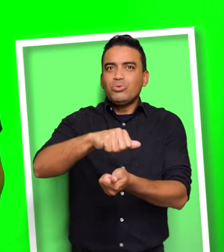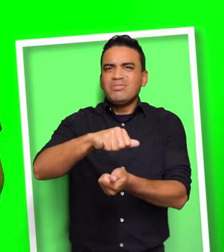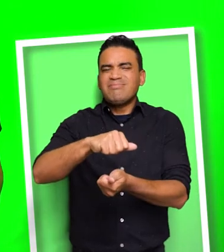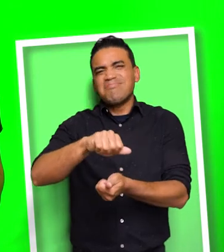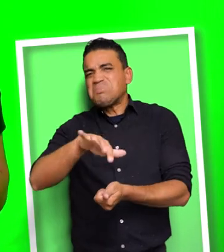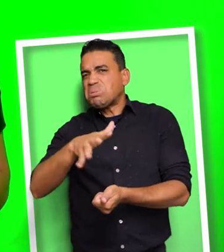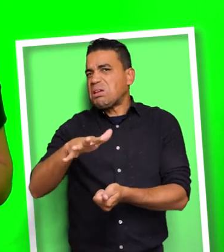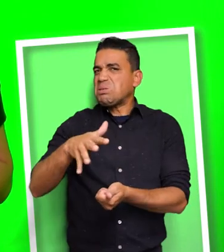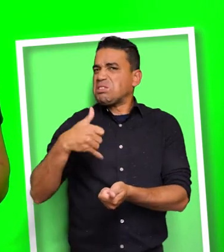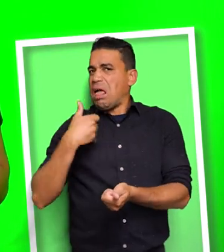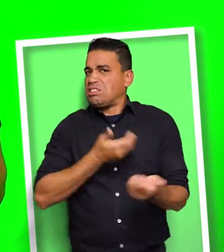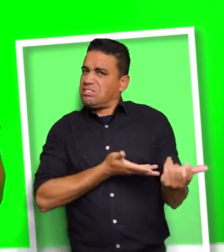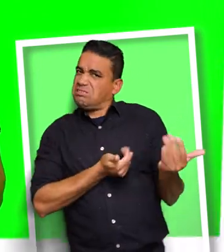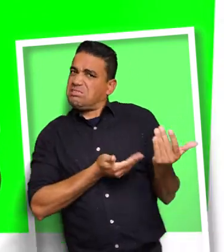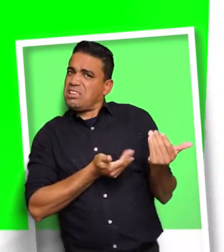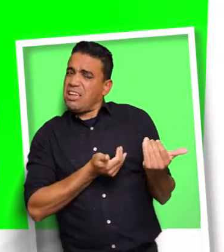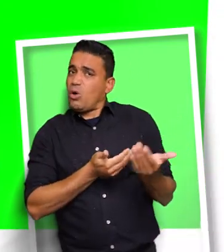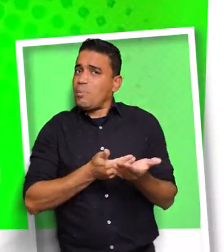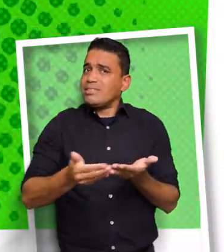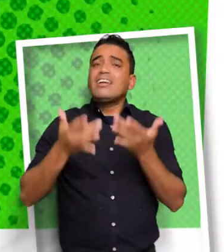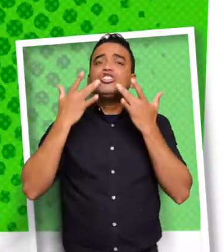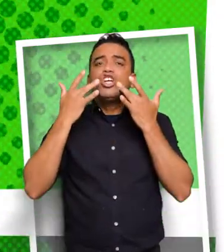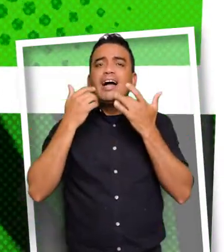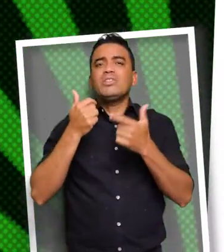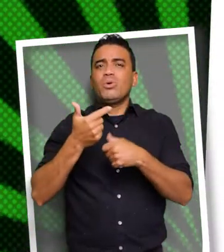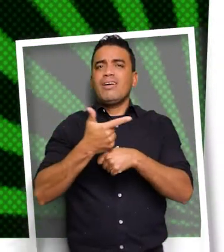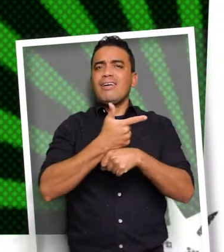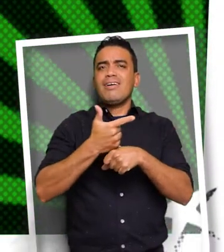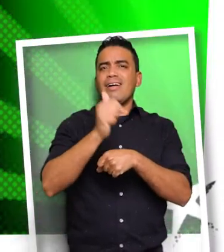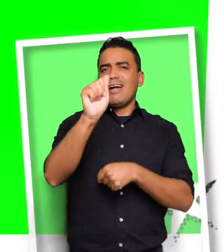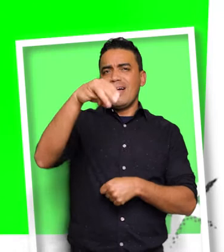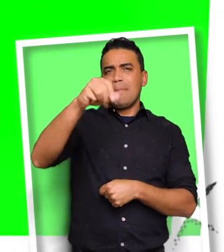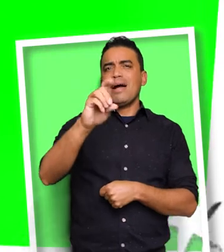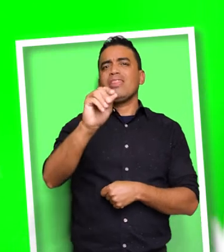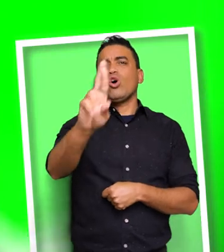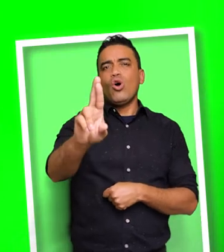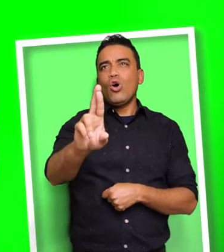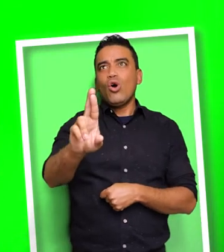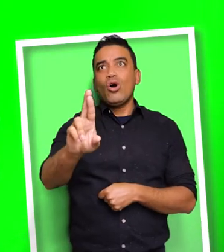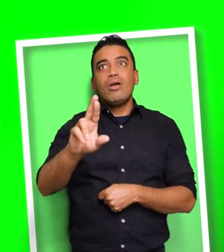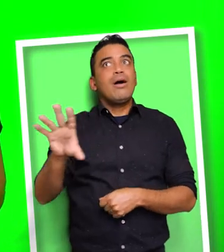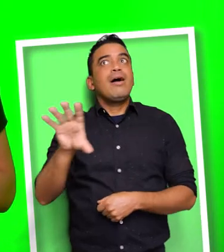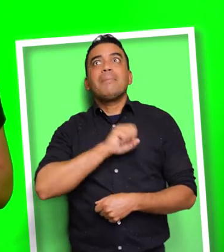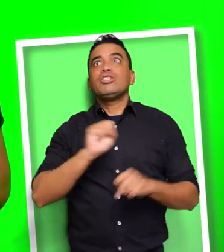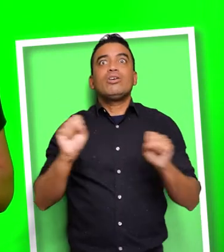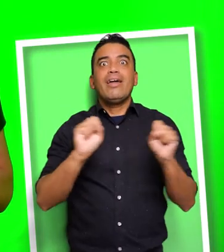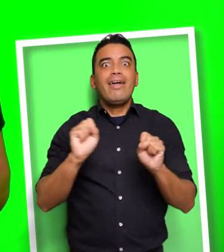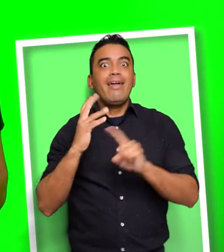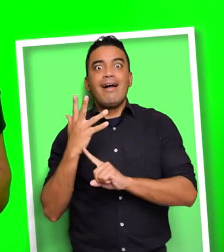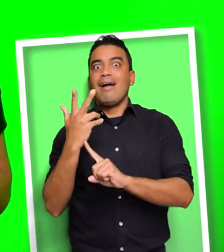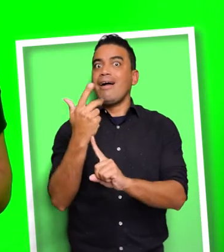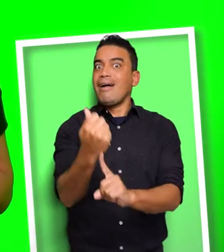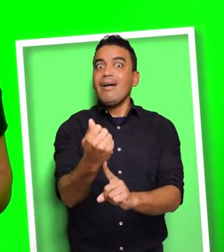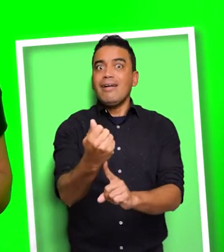na minha adolescência, eu comecei a fazer teatro amador também lá em Matuzinhos. Me apaixonei por ser artista,